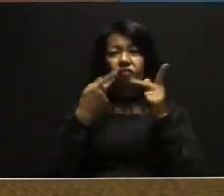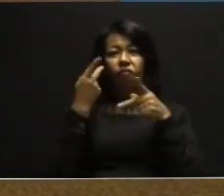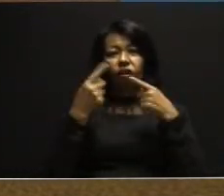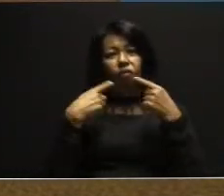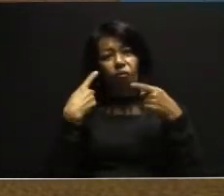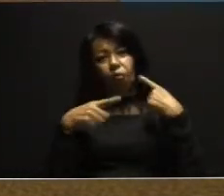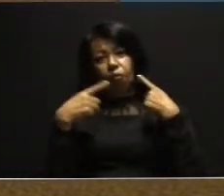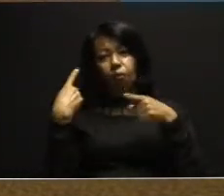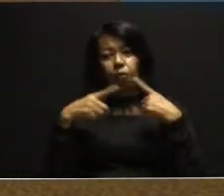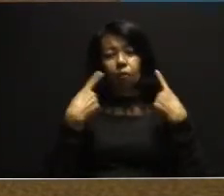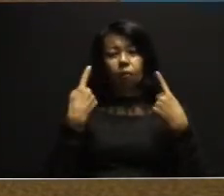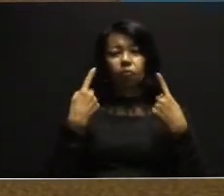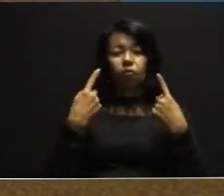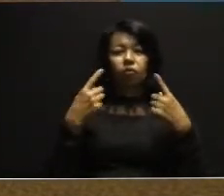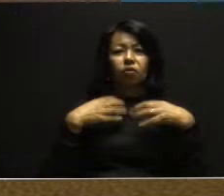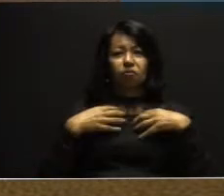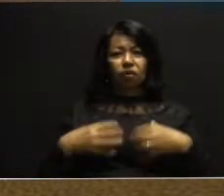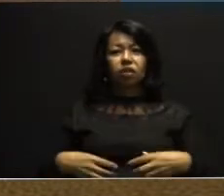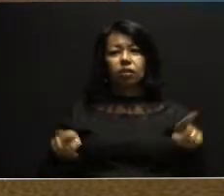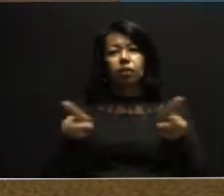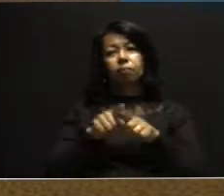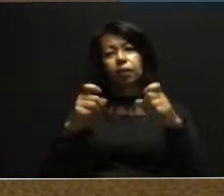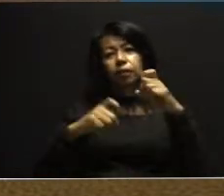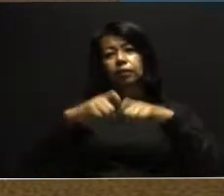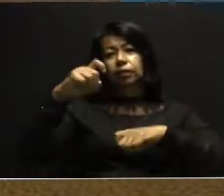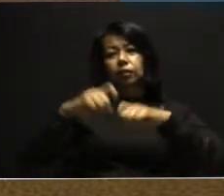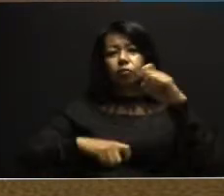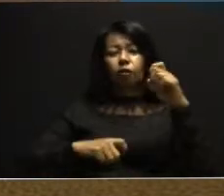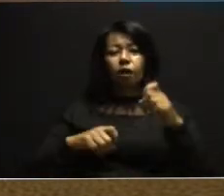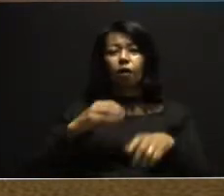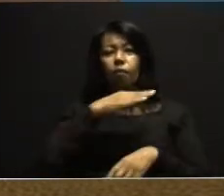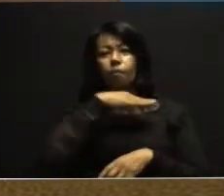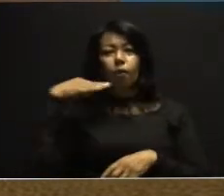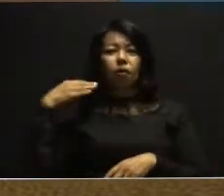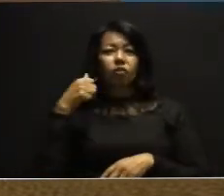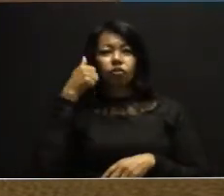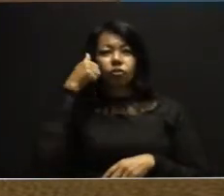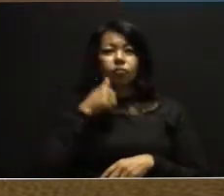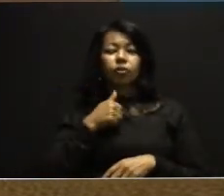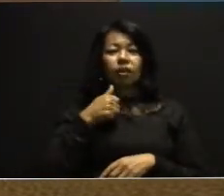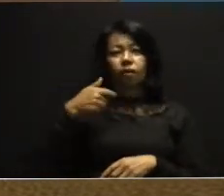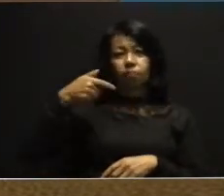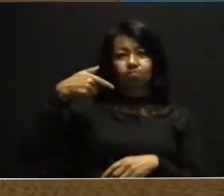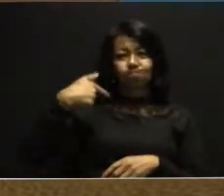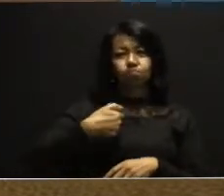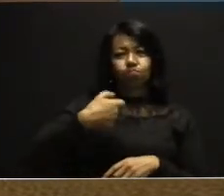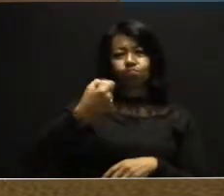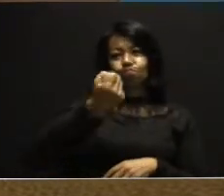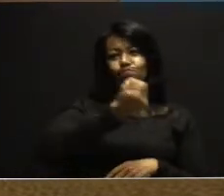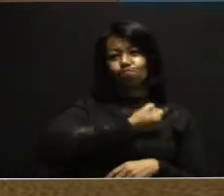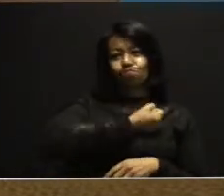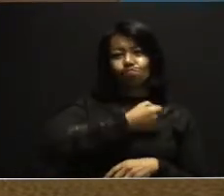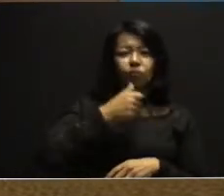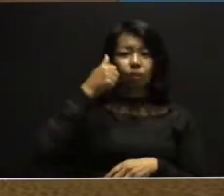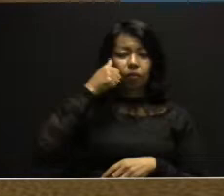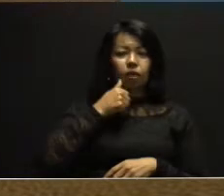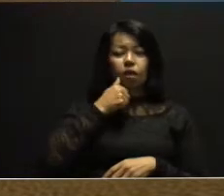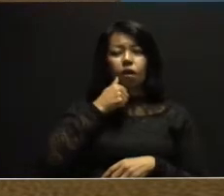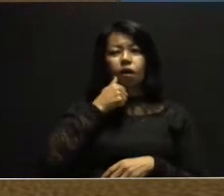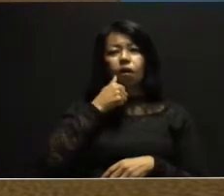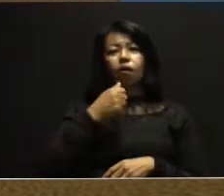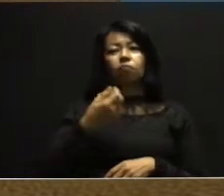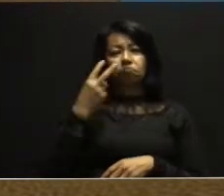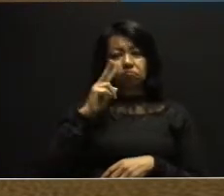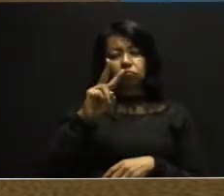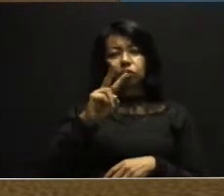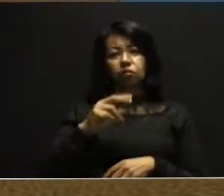vezes física e sexual, o feminicídio, olha esses grandes desafios, né, do ponto de vista do